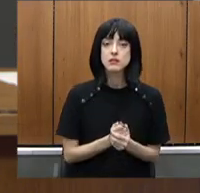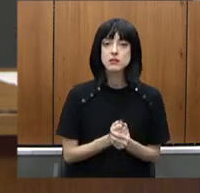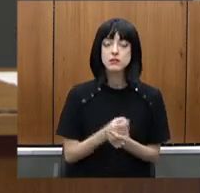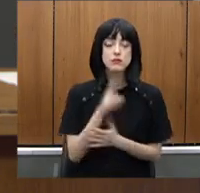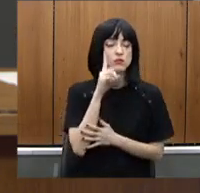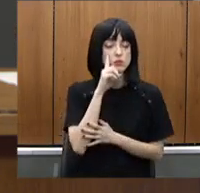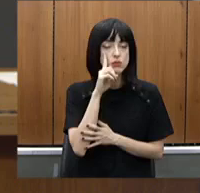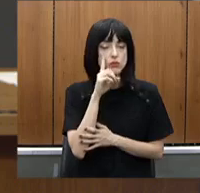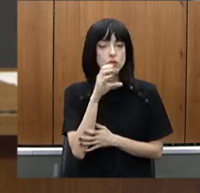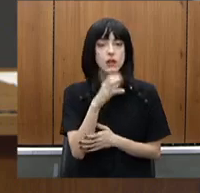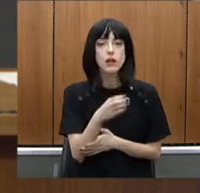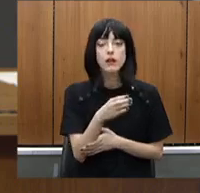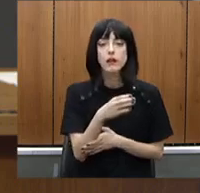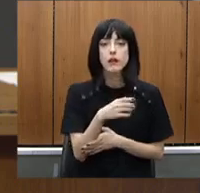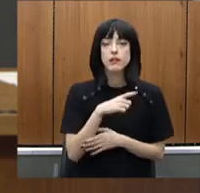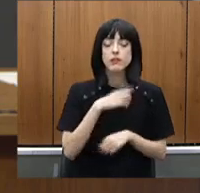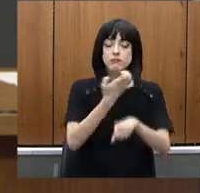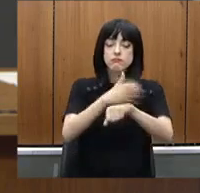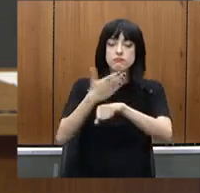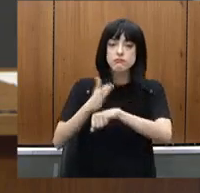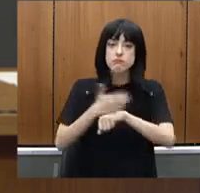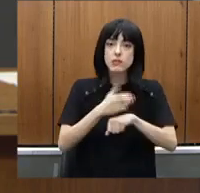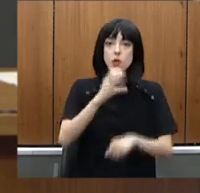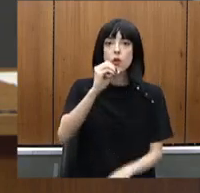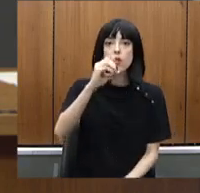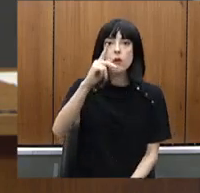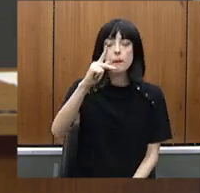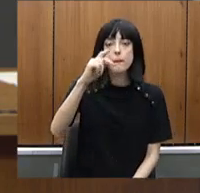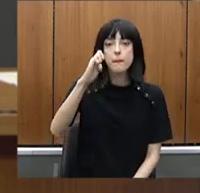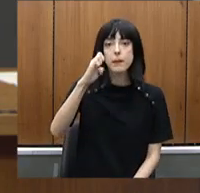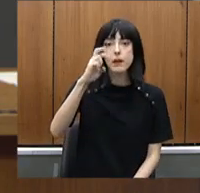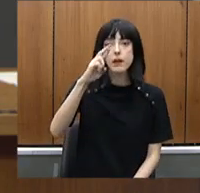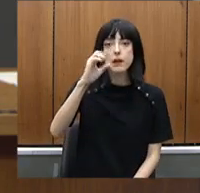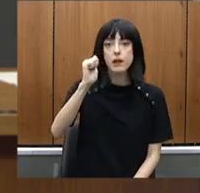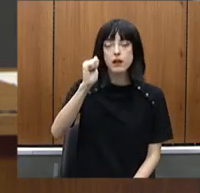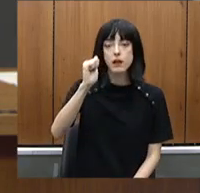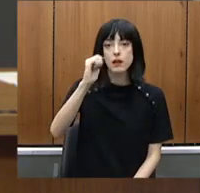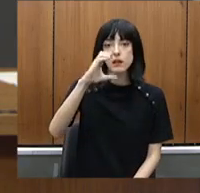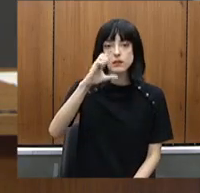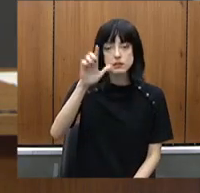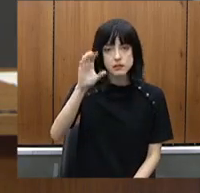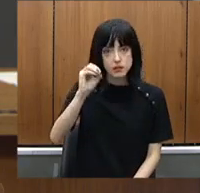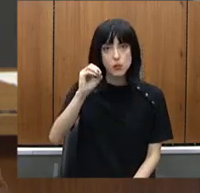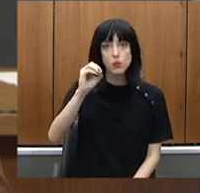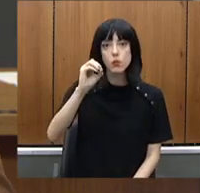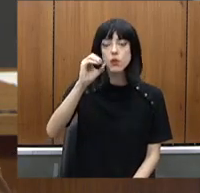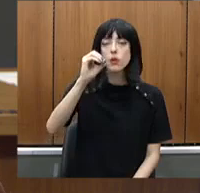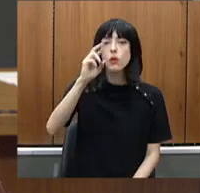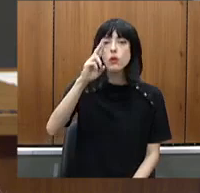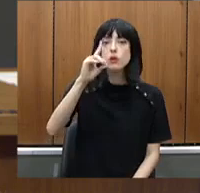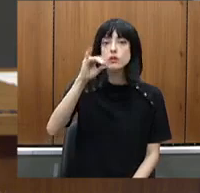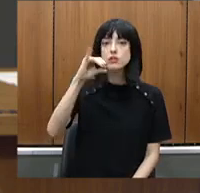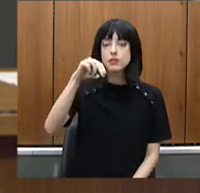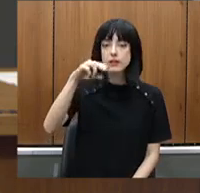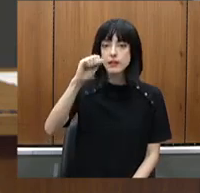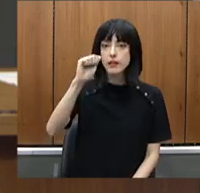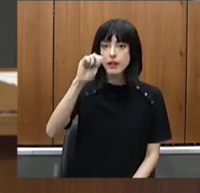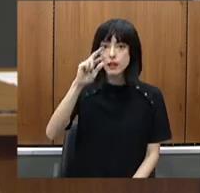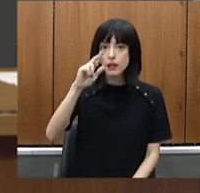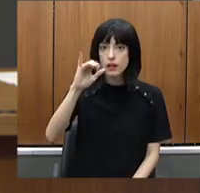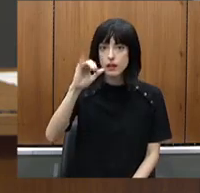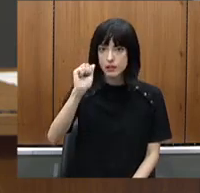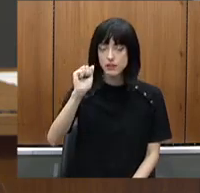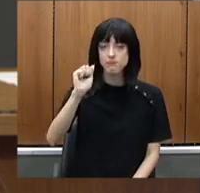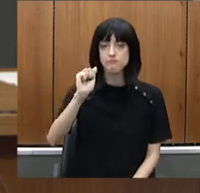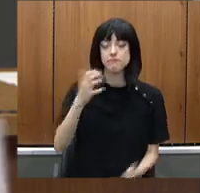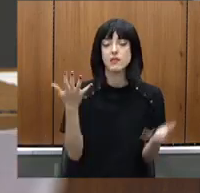o treinamento do Senhor ter ideia nós exportamos esse treinamento até para os outros policia hoje todo mundo tá fazendo mas quem começou fomos nós